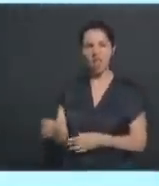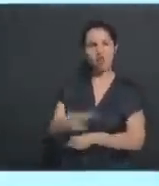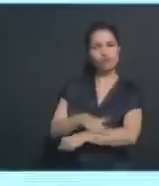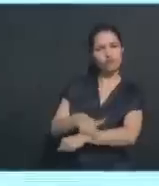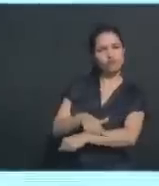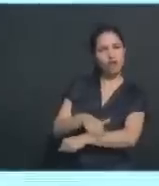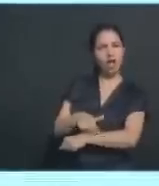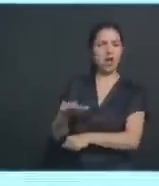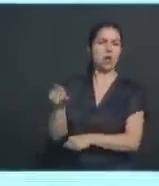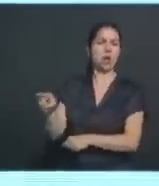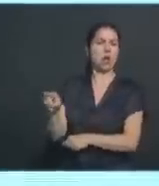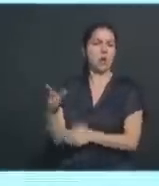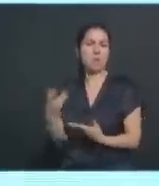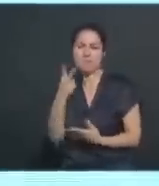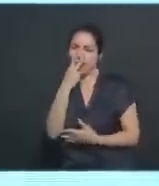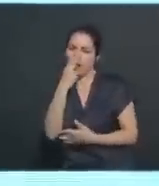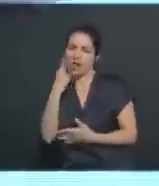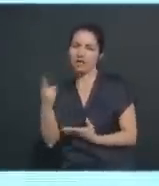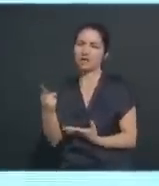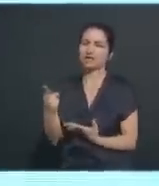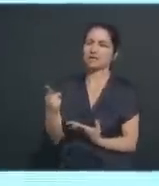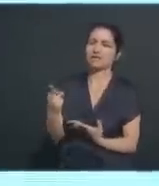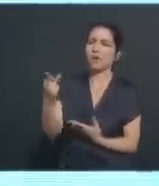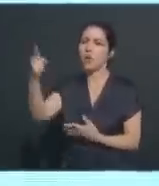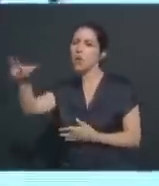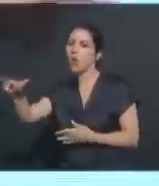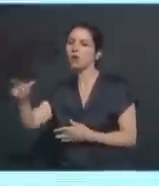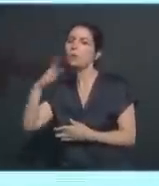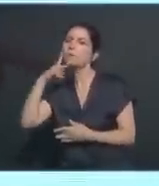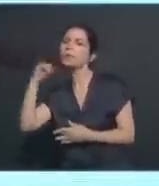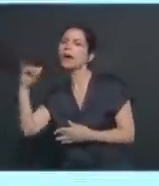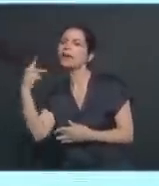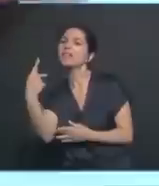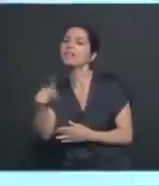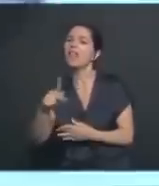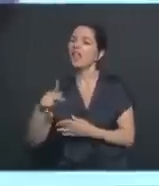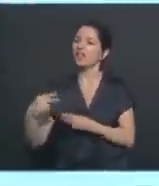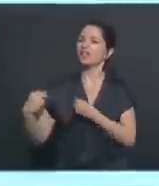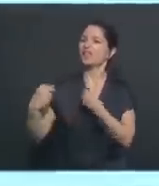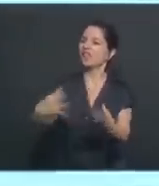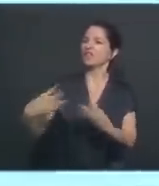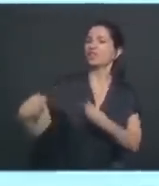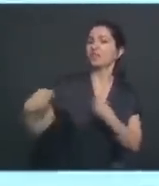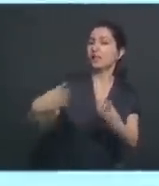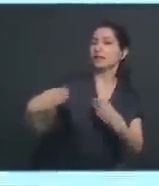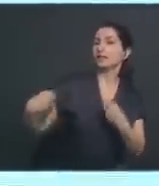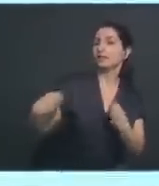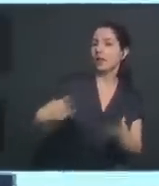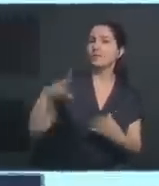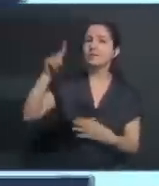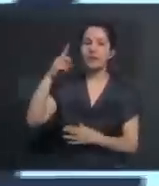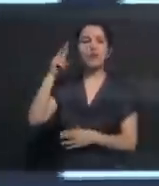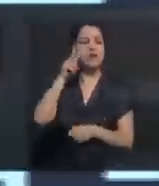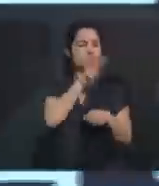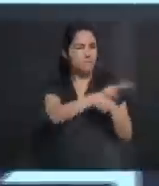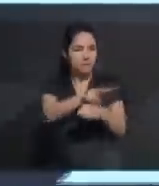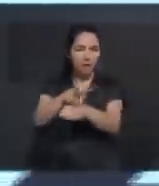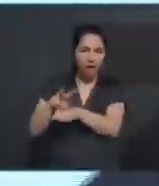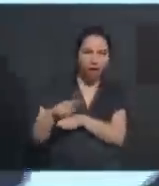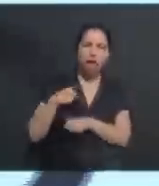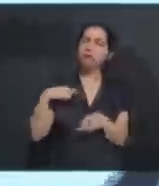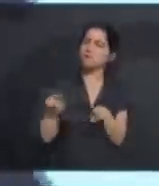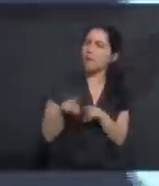que é um idiota. Tá? Porque Deus está vendo, tá? porque eu também sou servo do